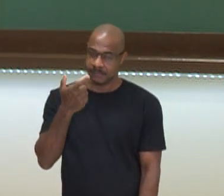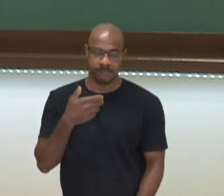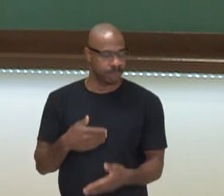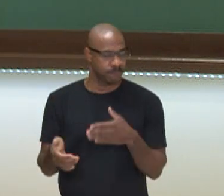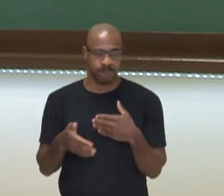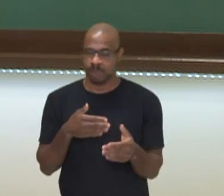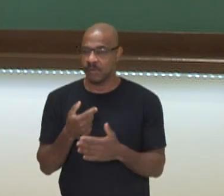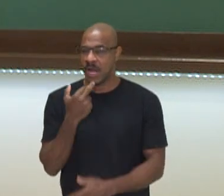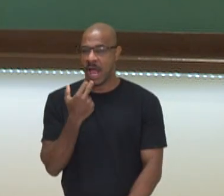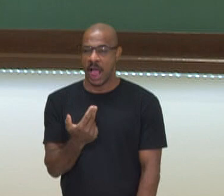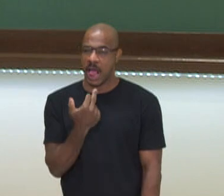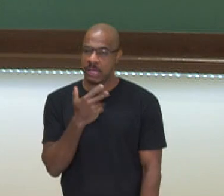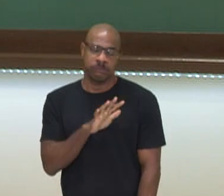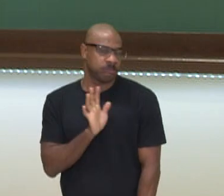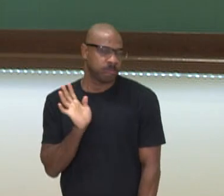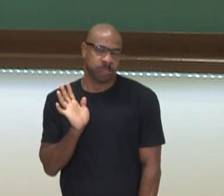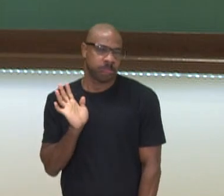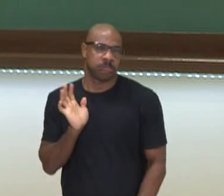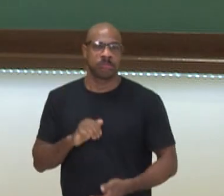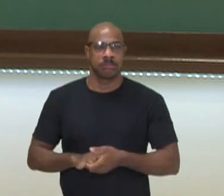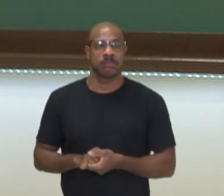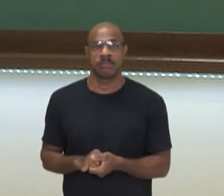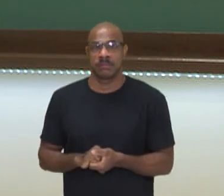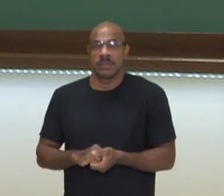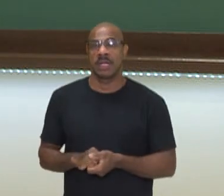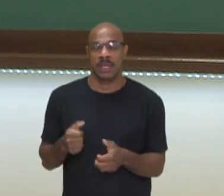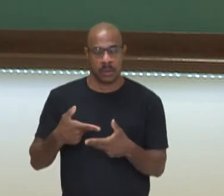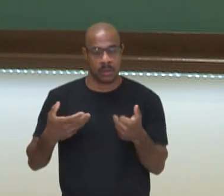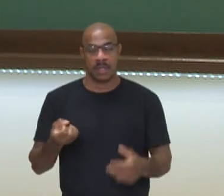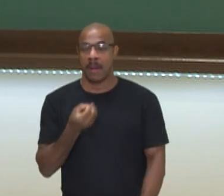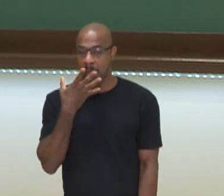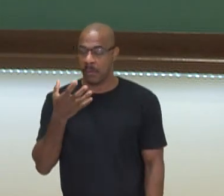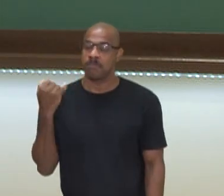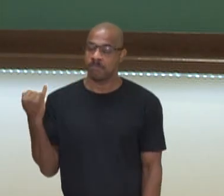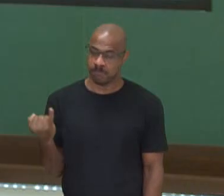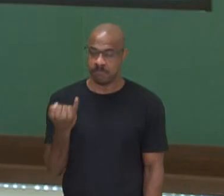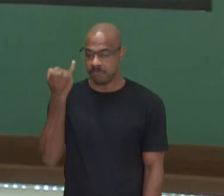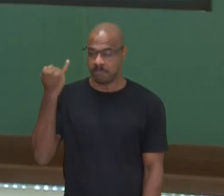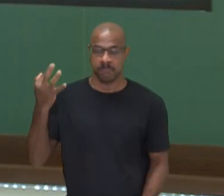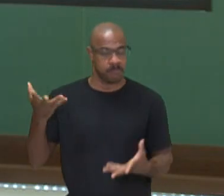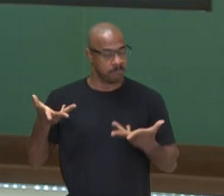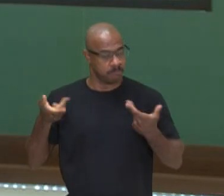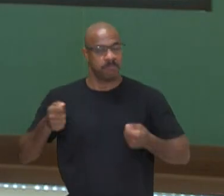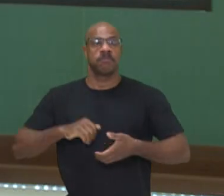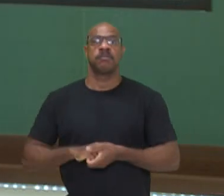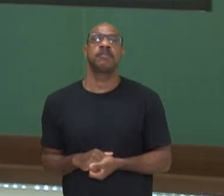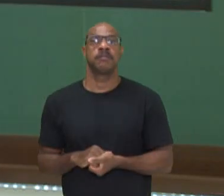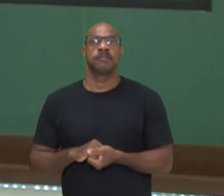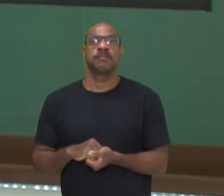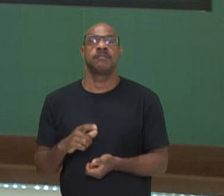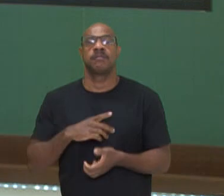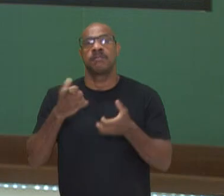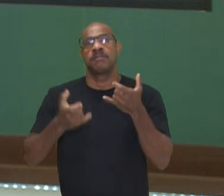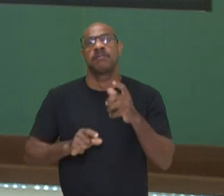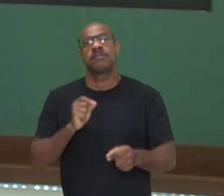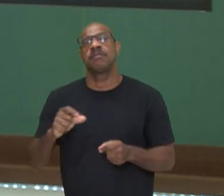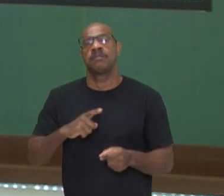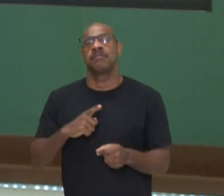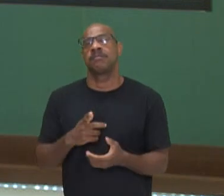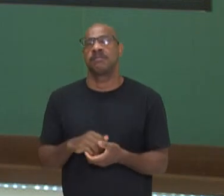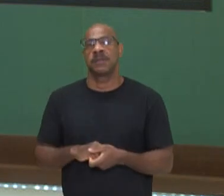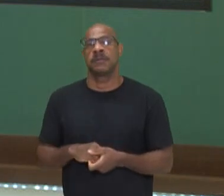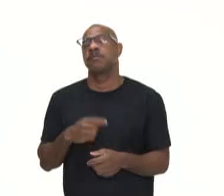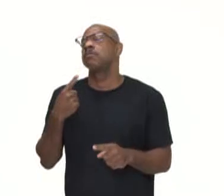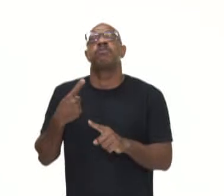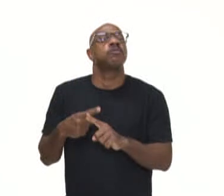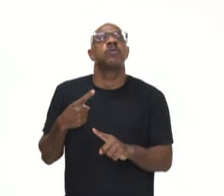qual for a língua, os benefícios sempre serão os mesmos. Olha só. Aqui diz assim, que tem muitas